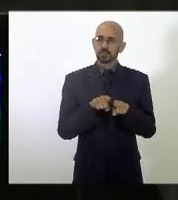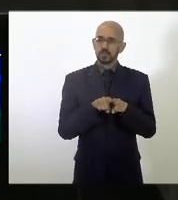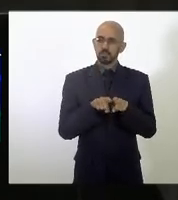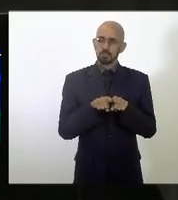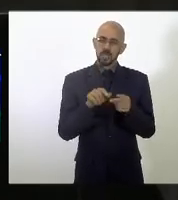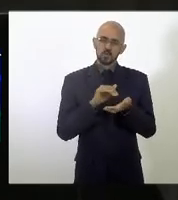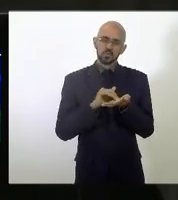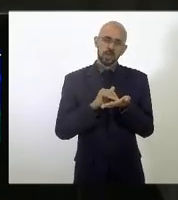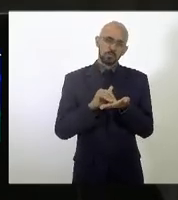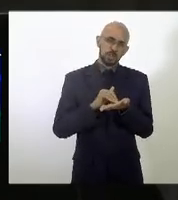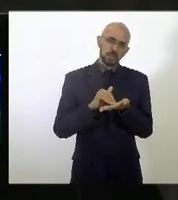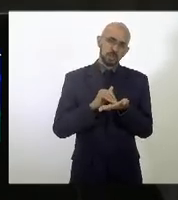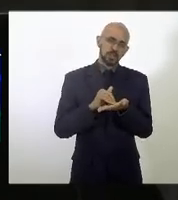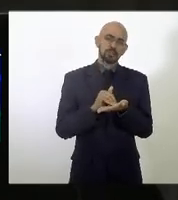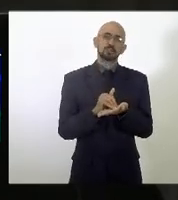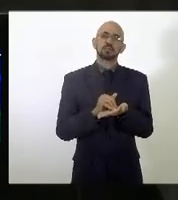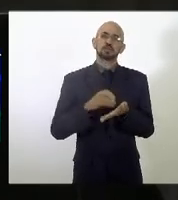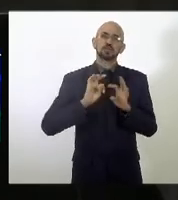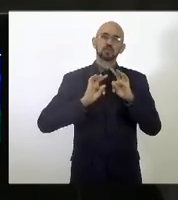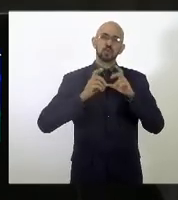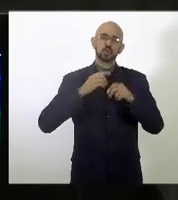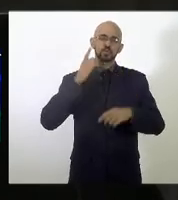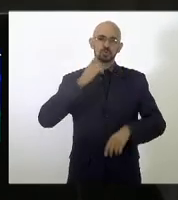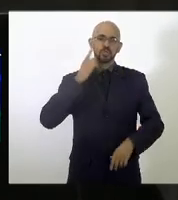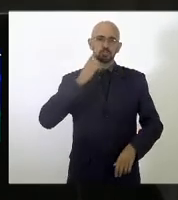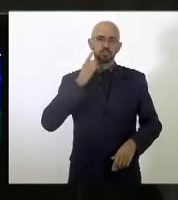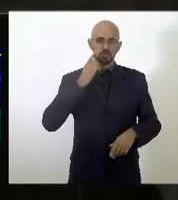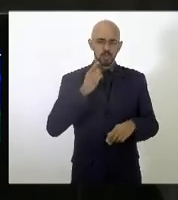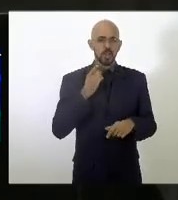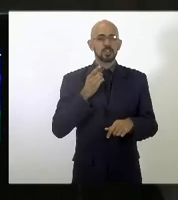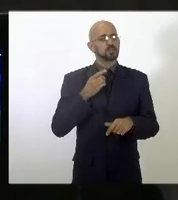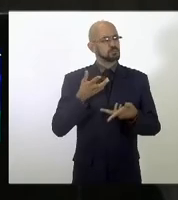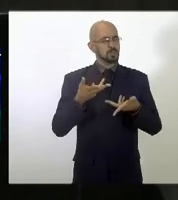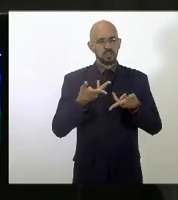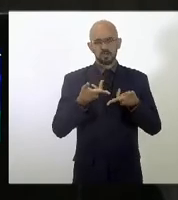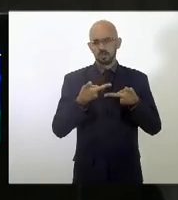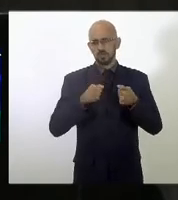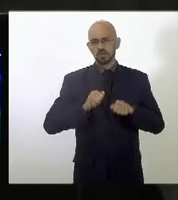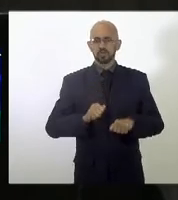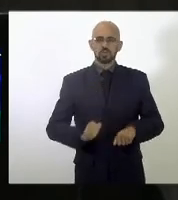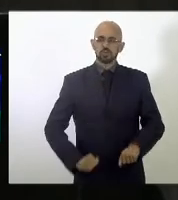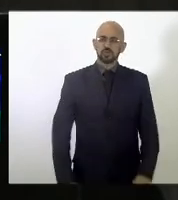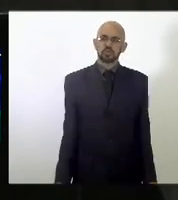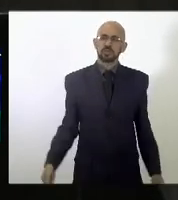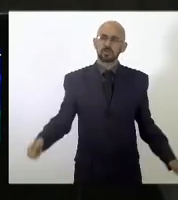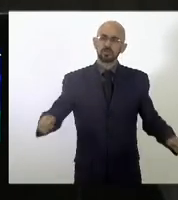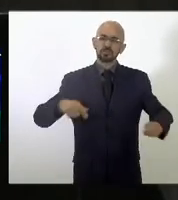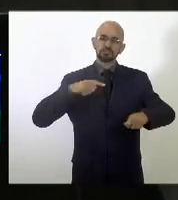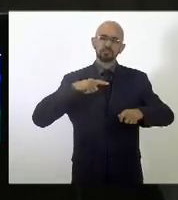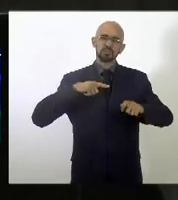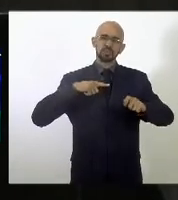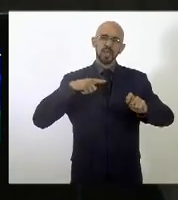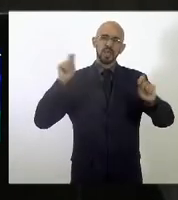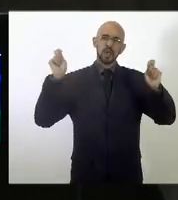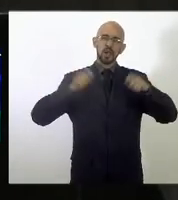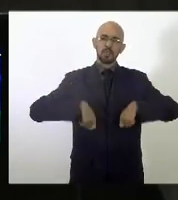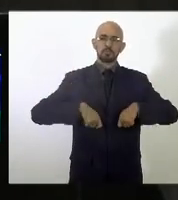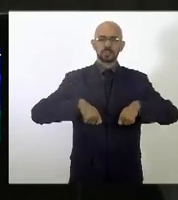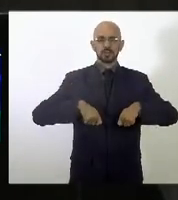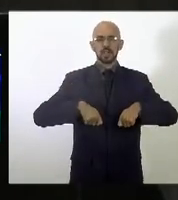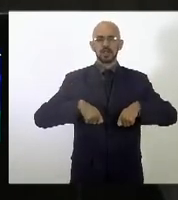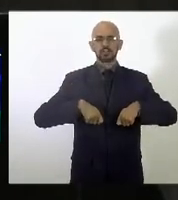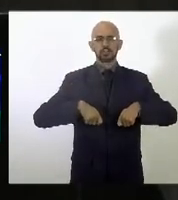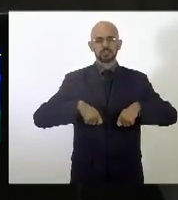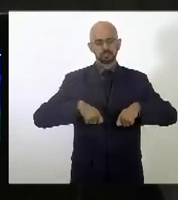gabinetes também de todos os parlamentares excelentes, com condições mesmo dignas